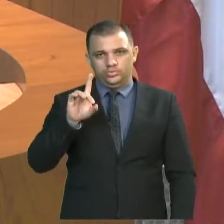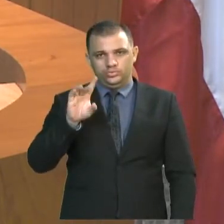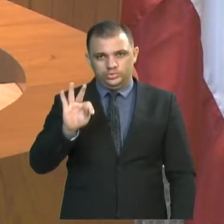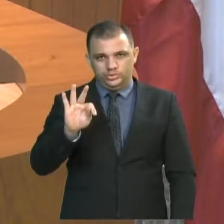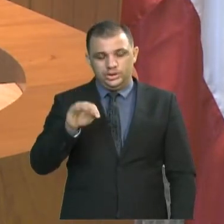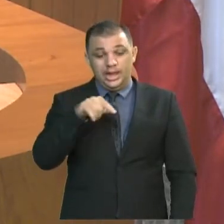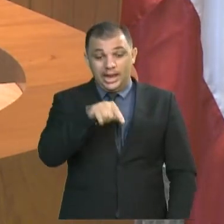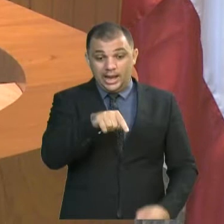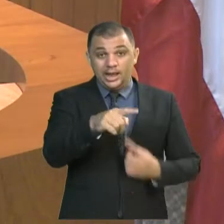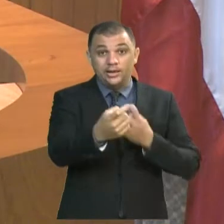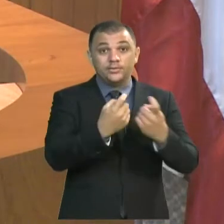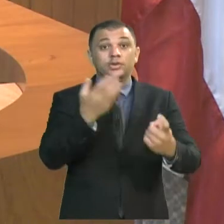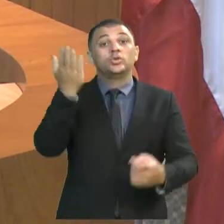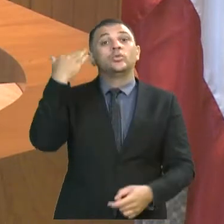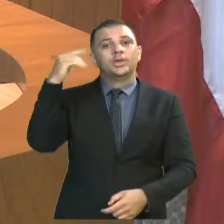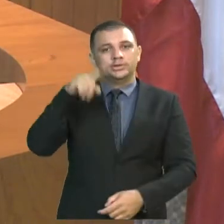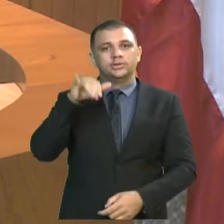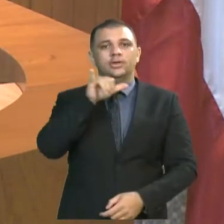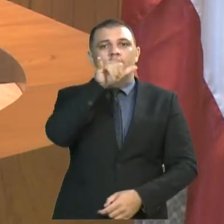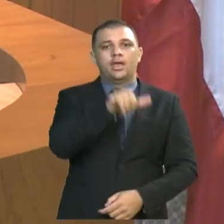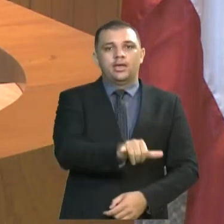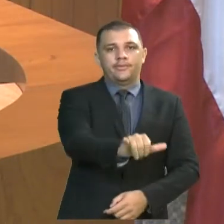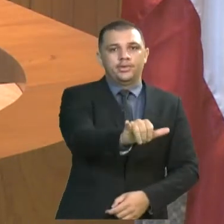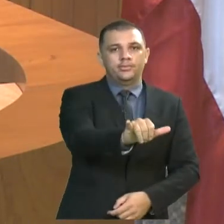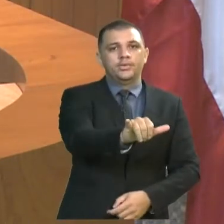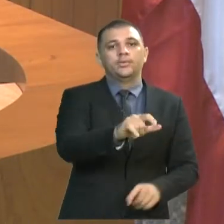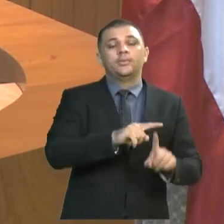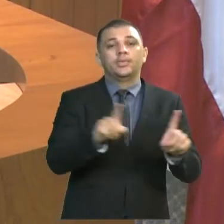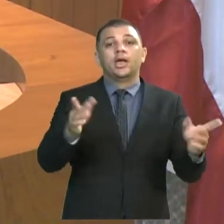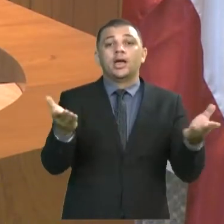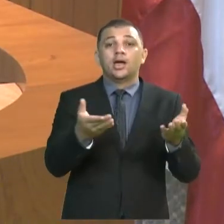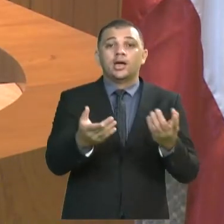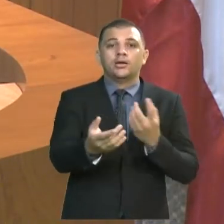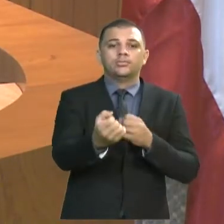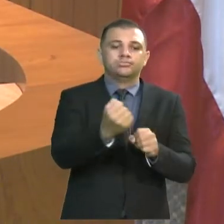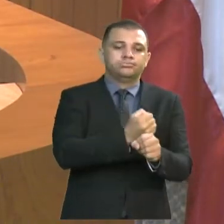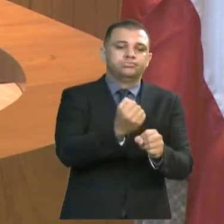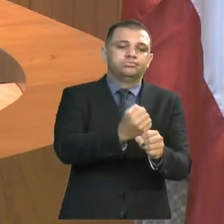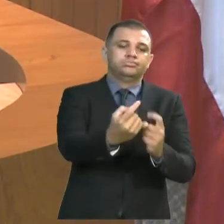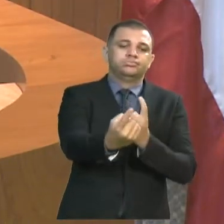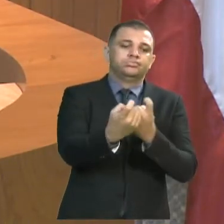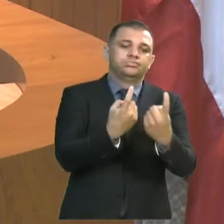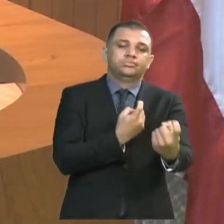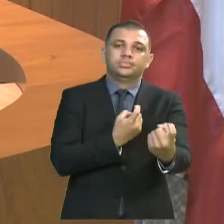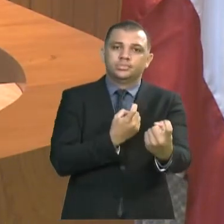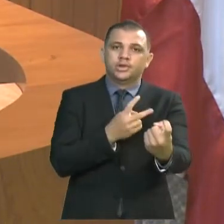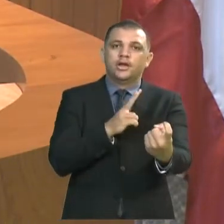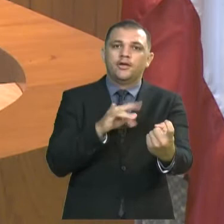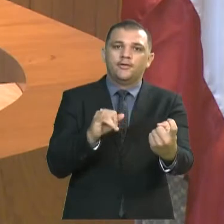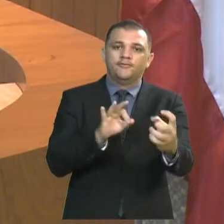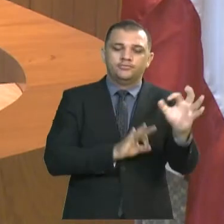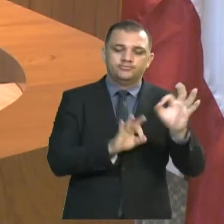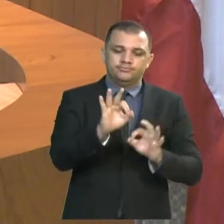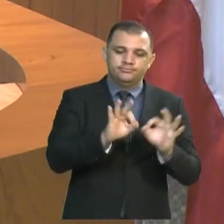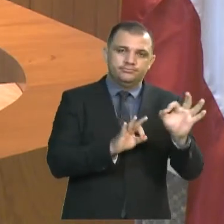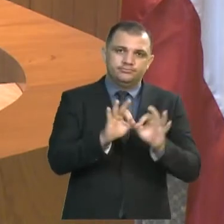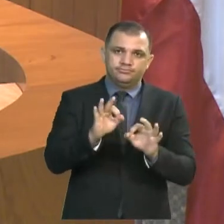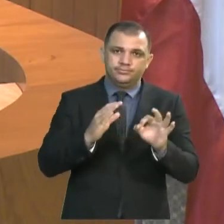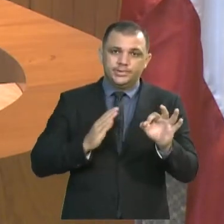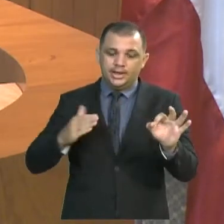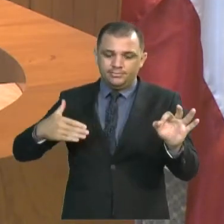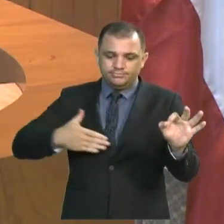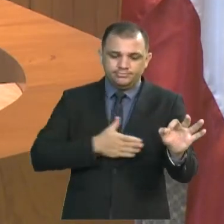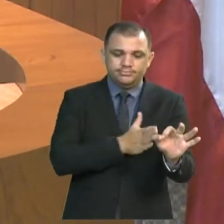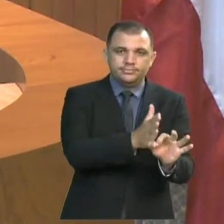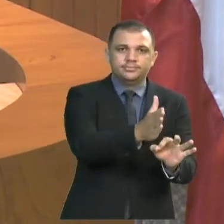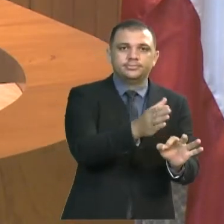e ali é onde vai ser feita essa avenida, a urbanização com esse acesso. Talvez não seja uma obra tão cara, mas uma